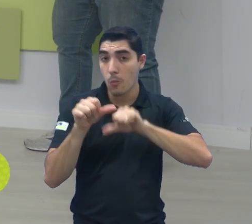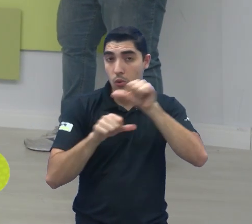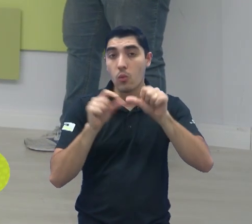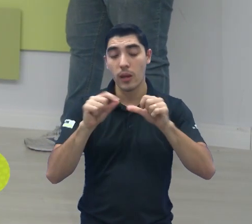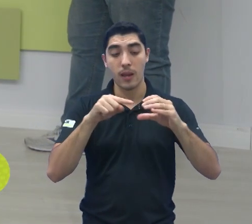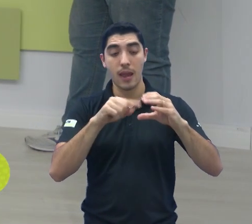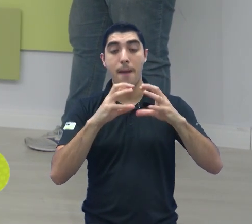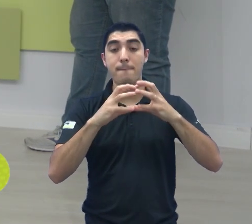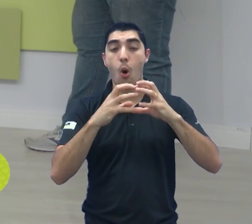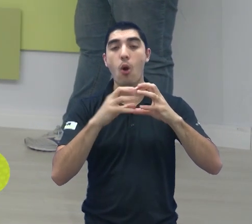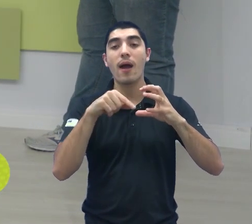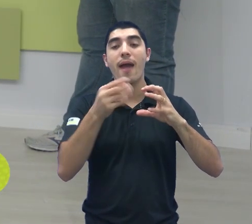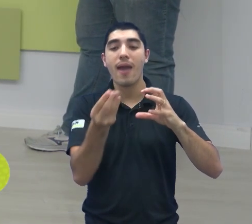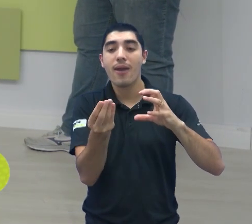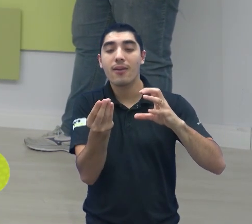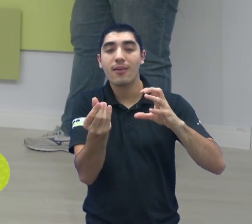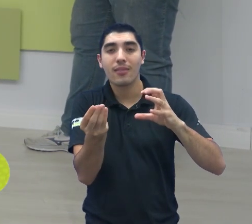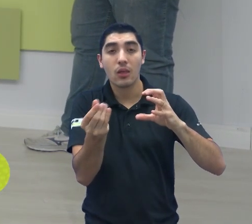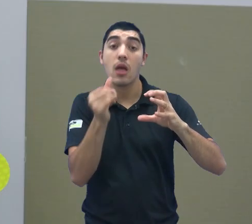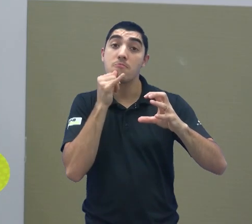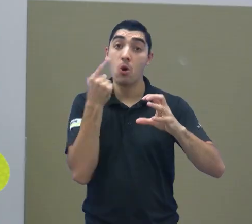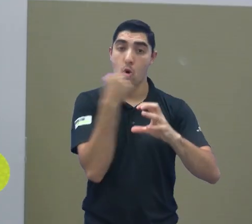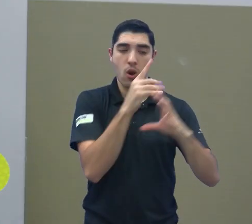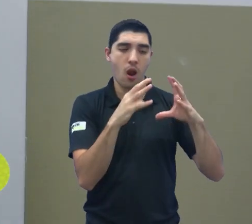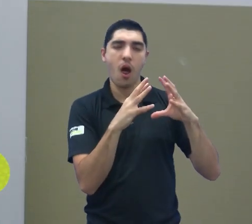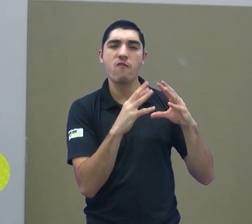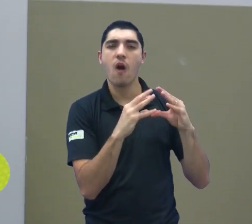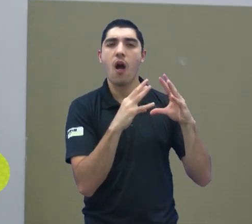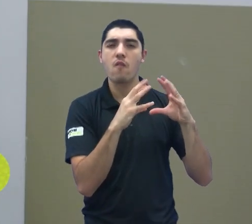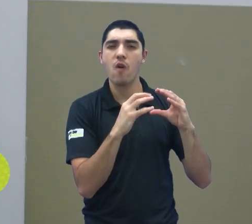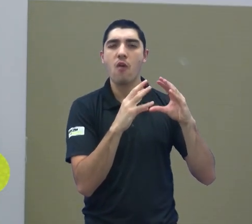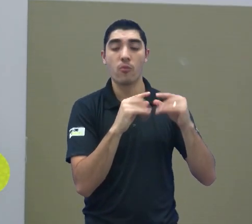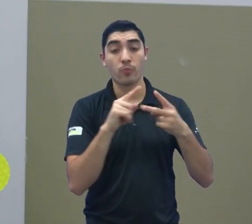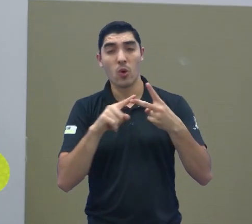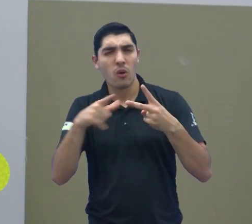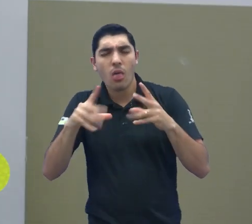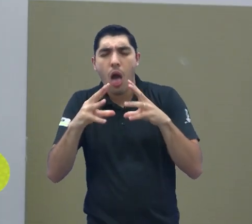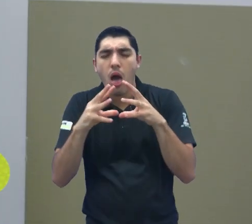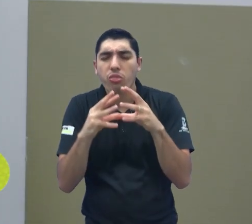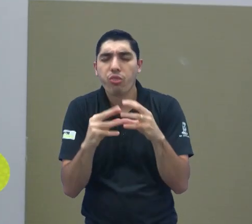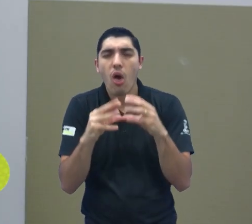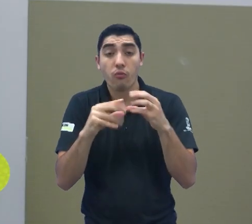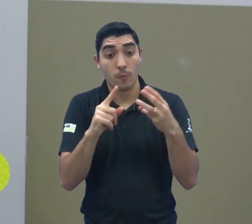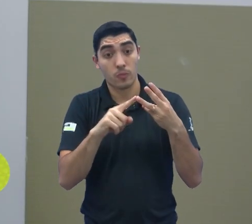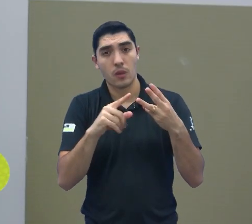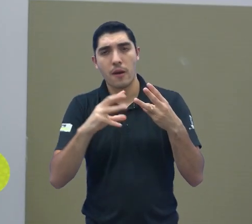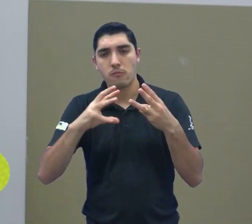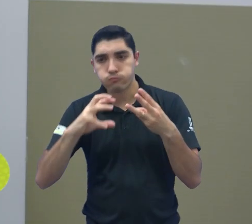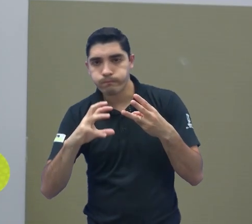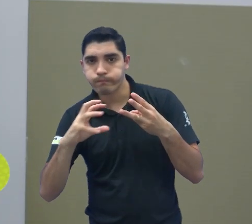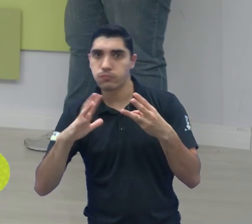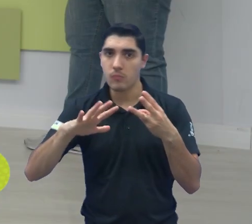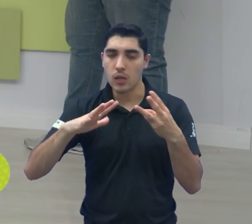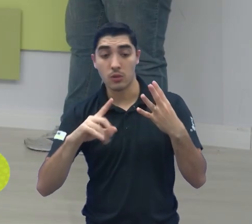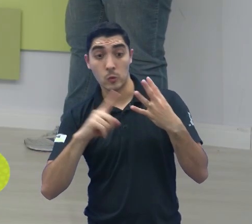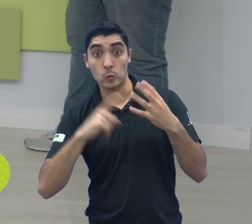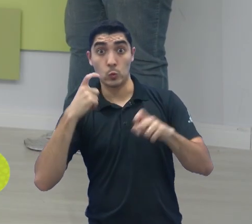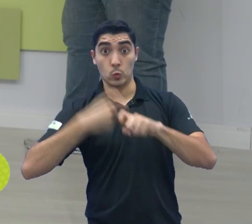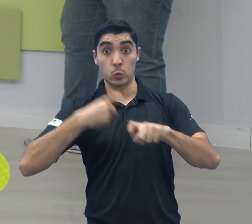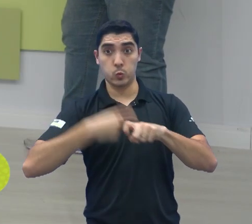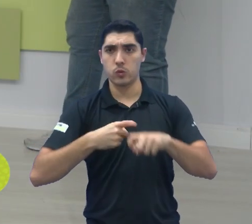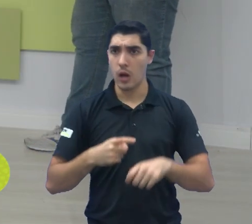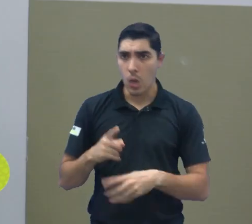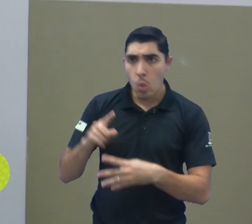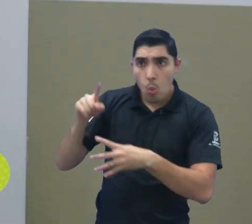dela, vamos dizer assim, né? Tem bolas macias, bolas super macias, tem bolas médias e bolas duras, né? Então, tem 4 tipos de bola? 4 tipos de